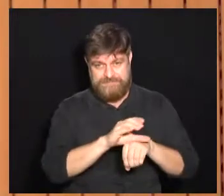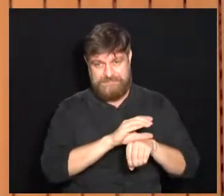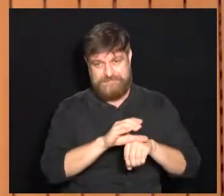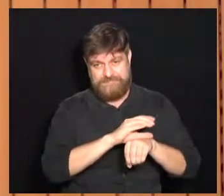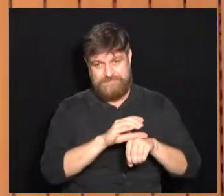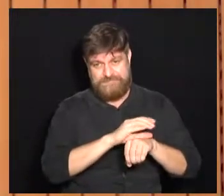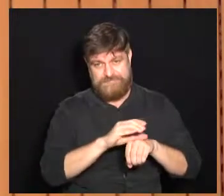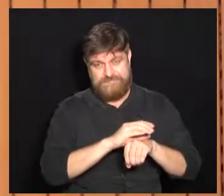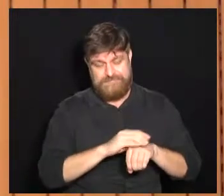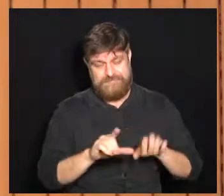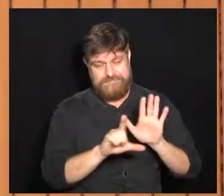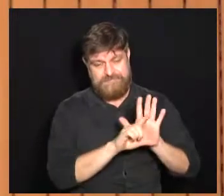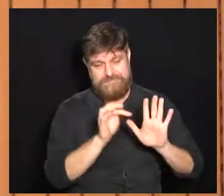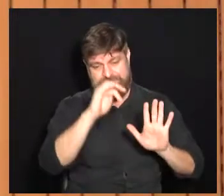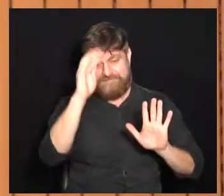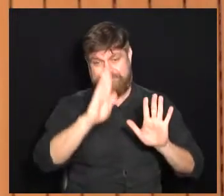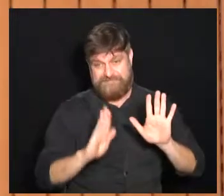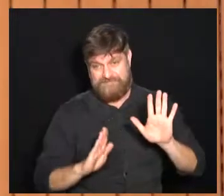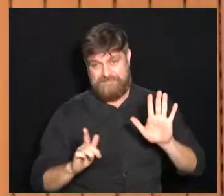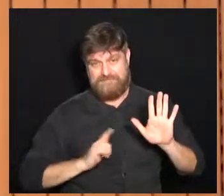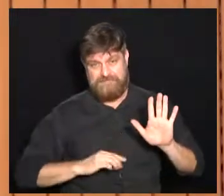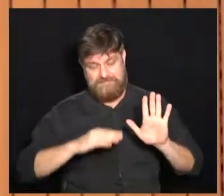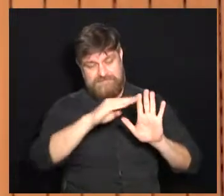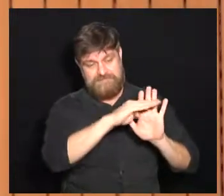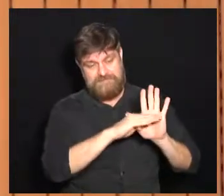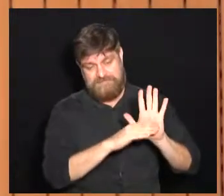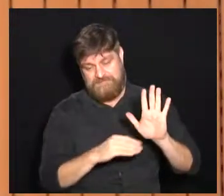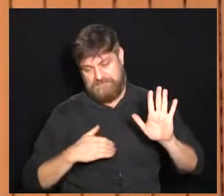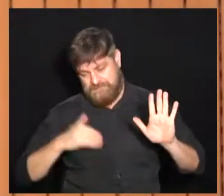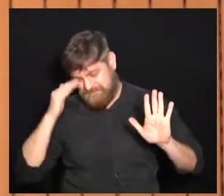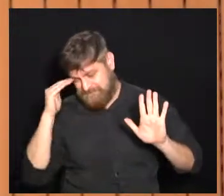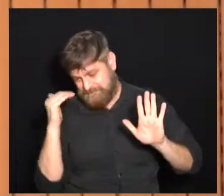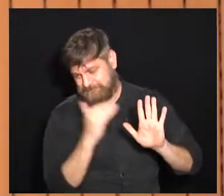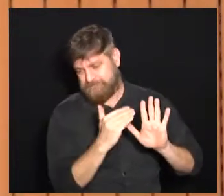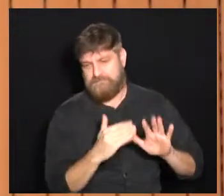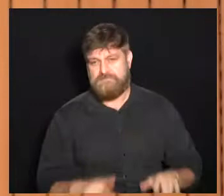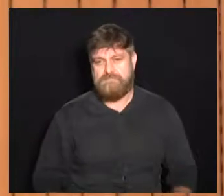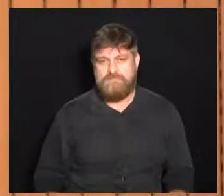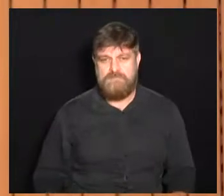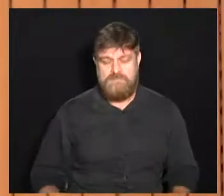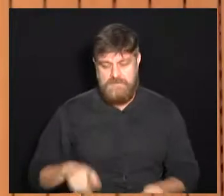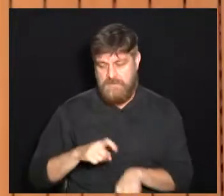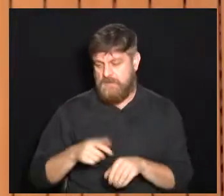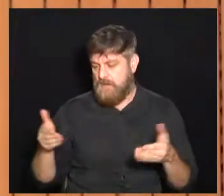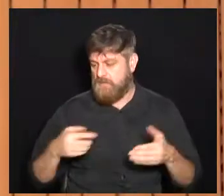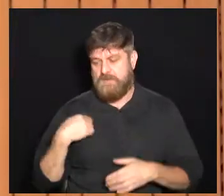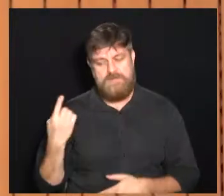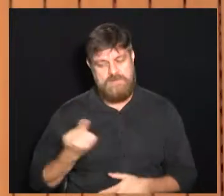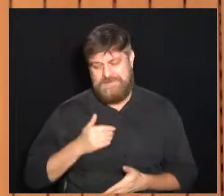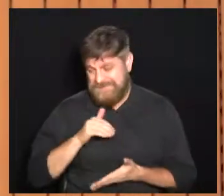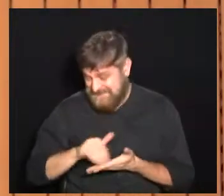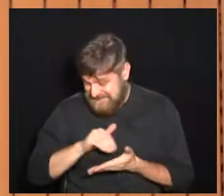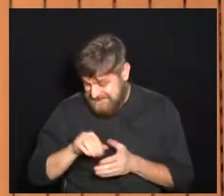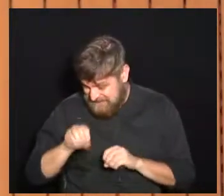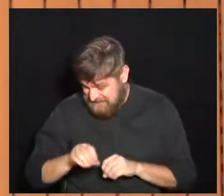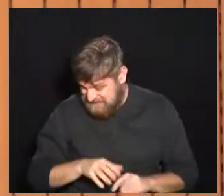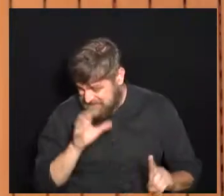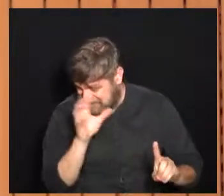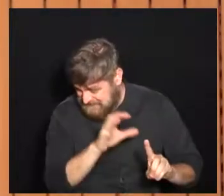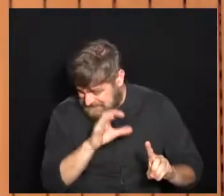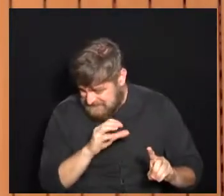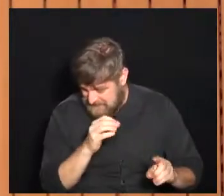também, né, federal, que tem que ser vista, né? Então, no momento, nós não podemos. Tá? Eu sei